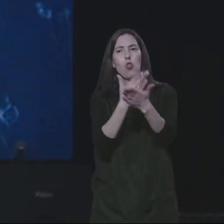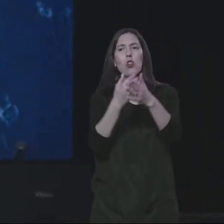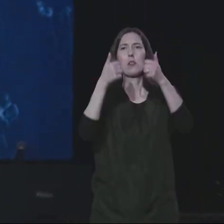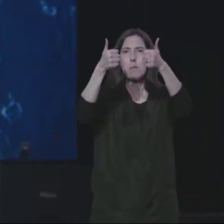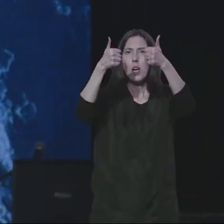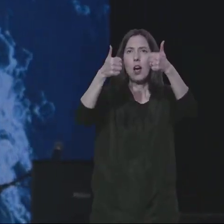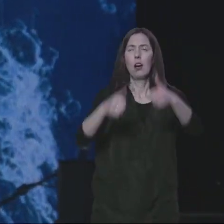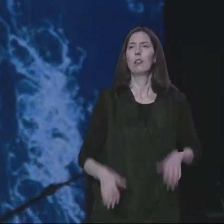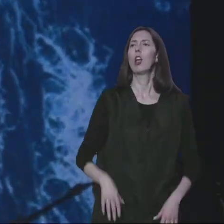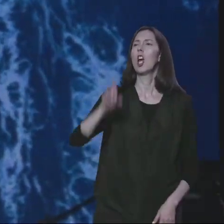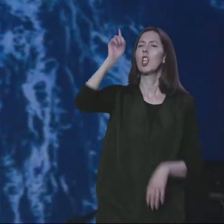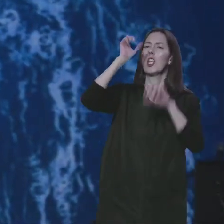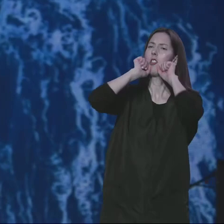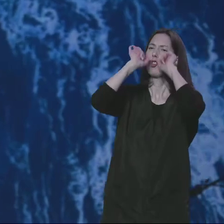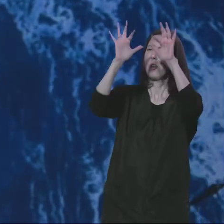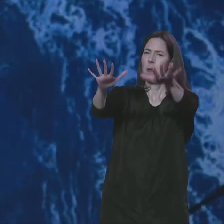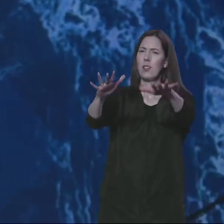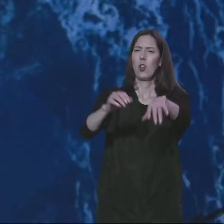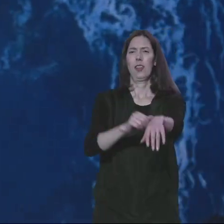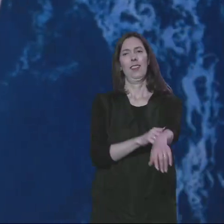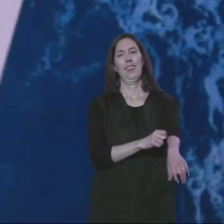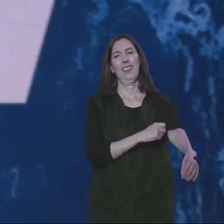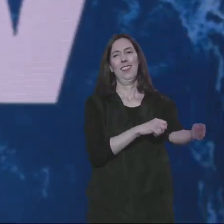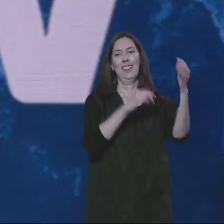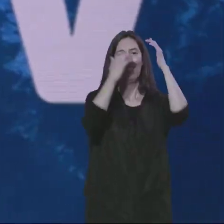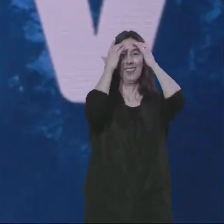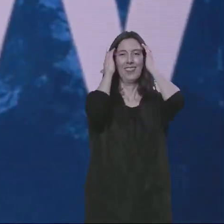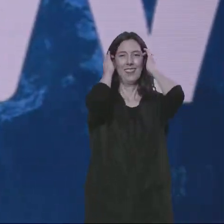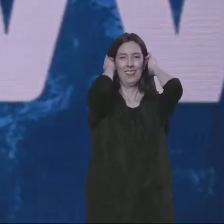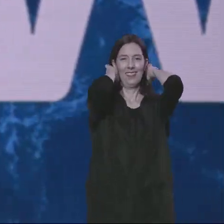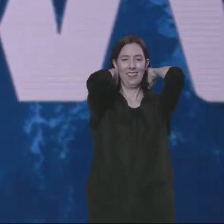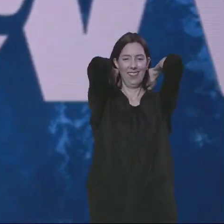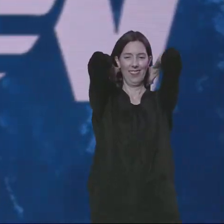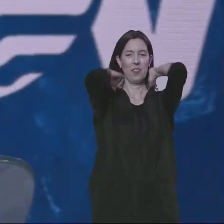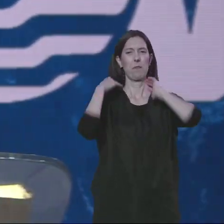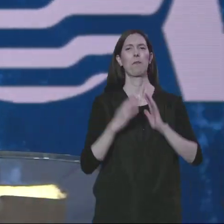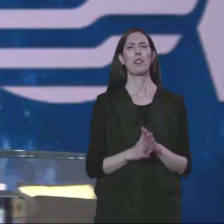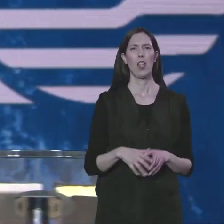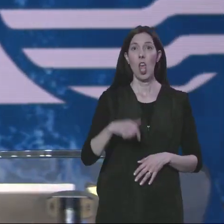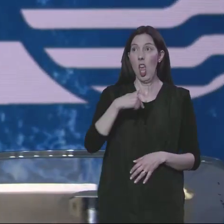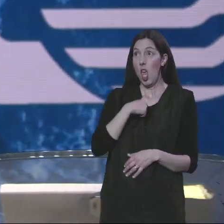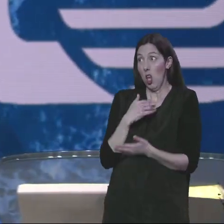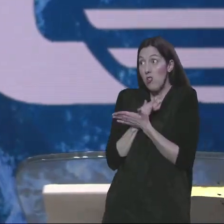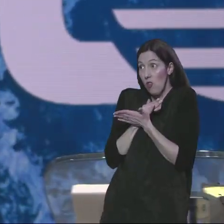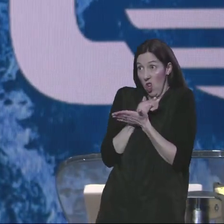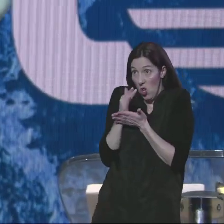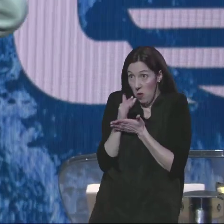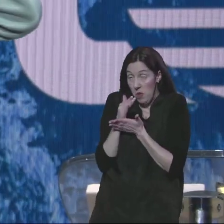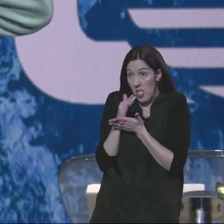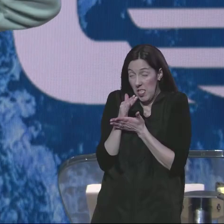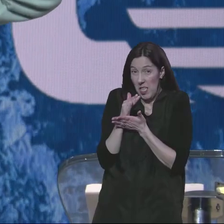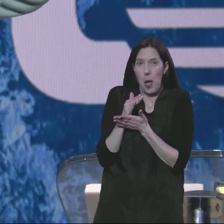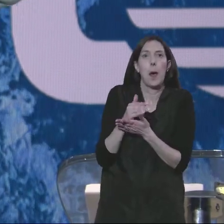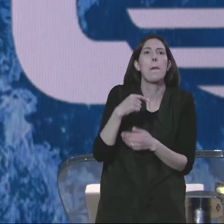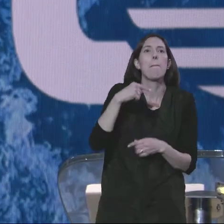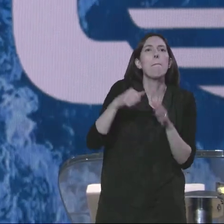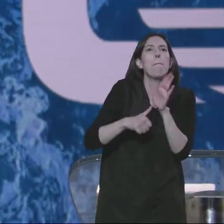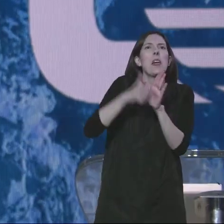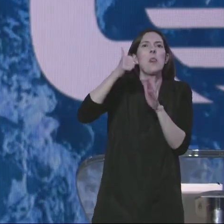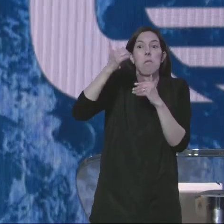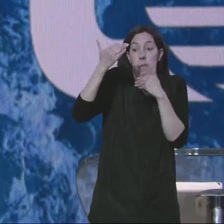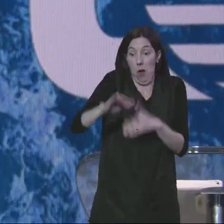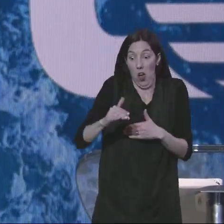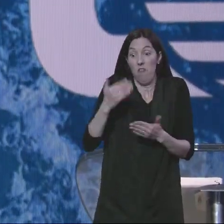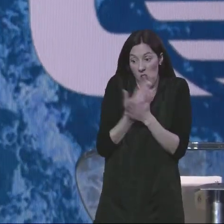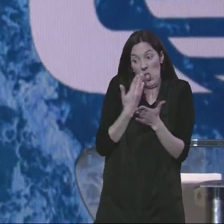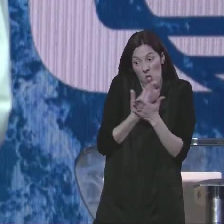Amém. Deus te abençoe, meu querido. A gente fala, eu vou começar. Na primeira prova você